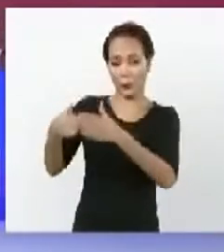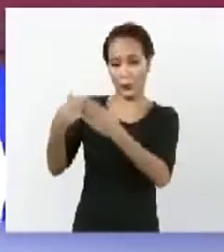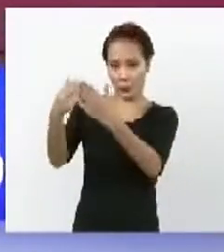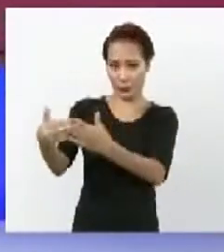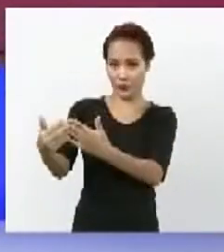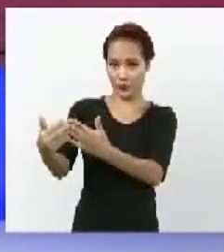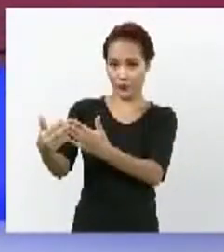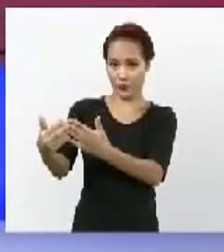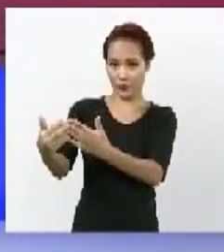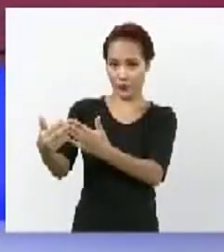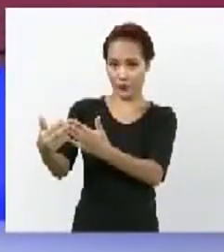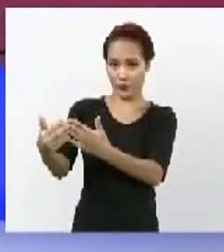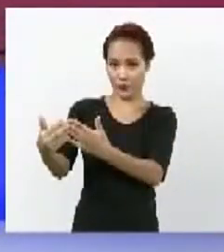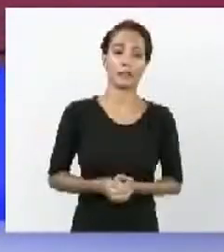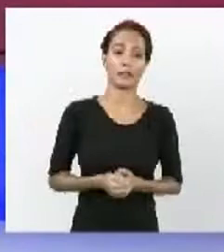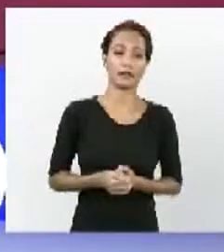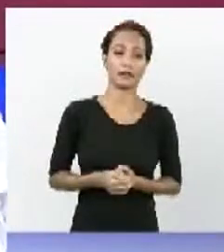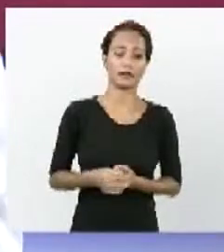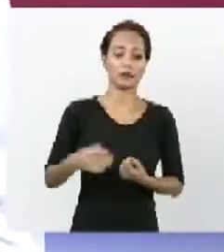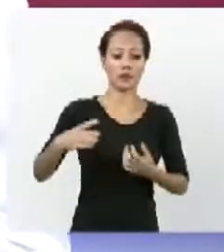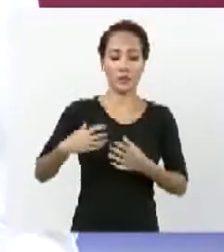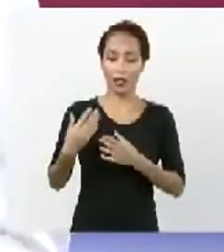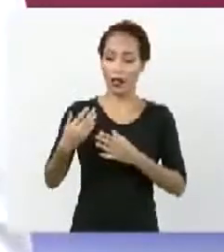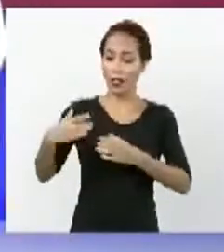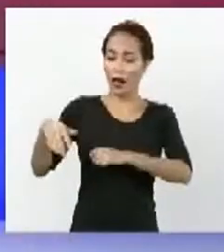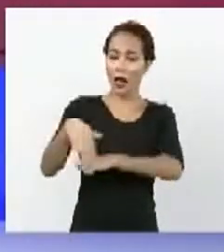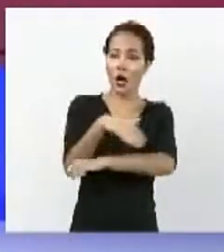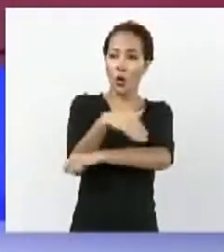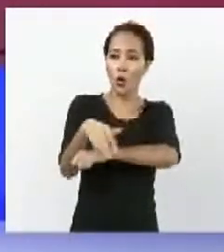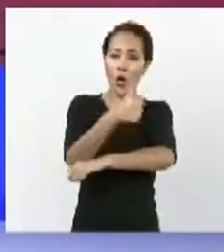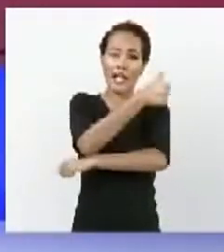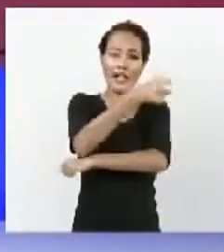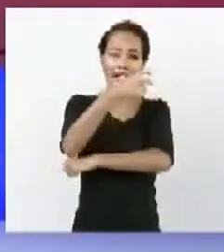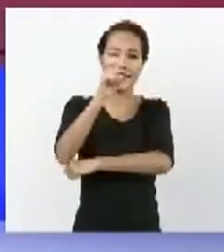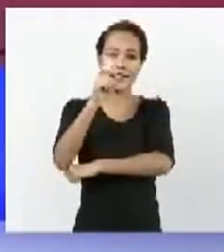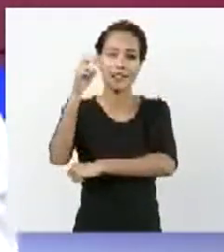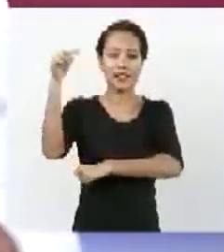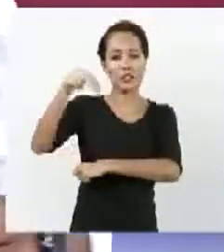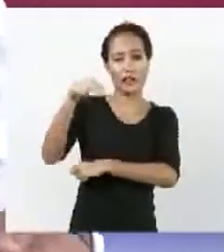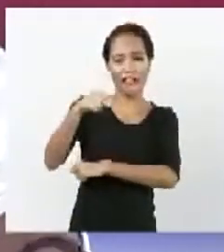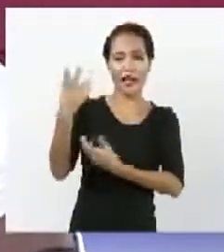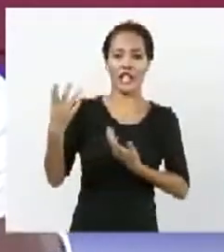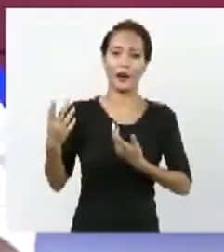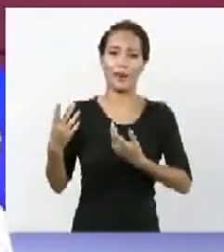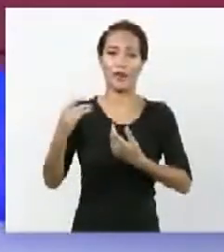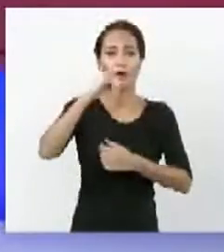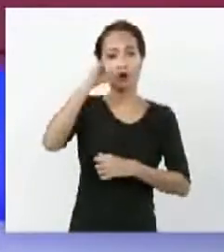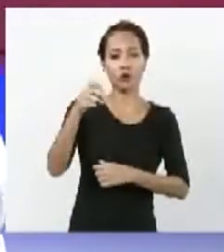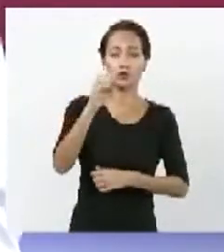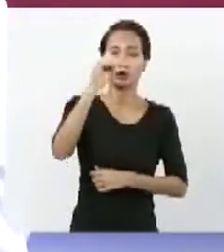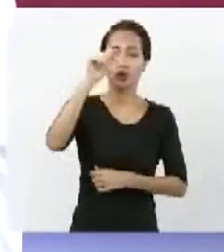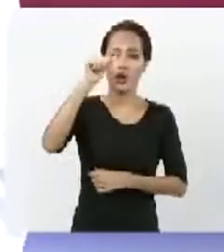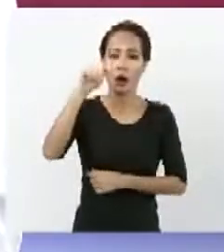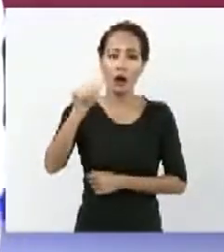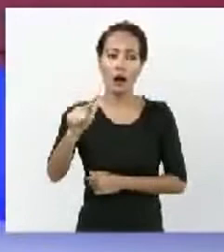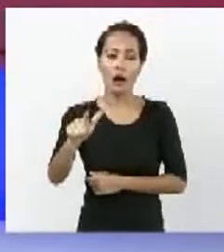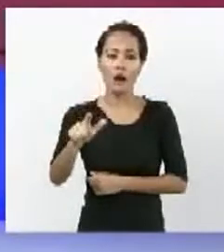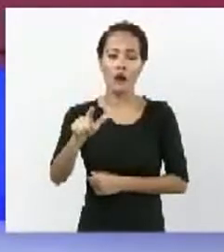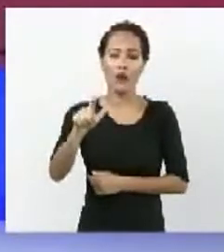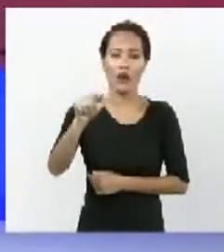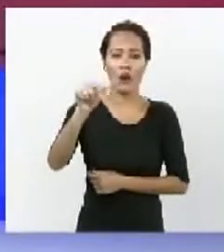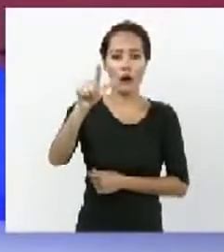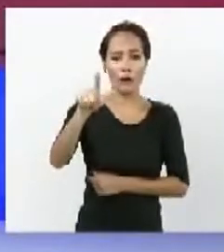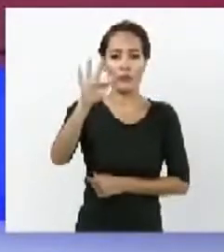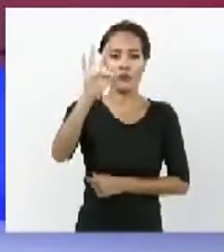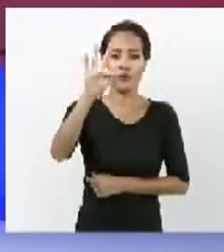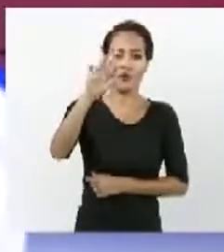pessoas que tem ao longo da 15 de novembro, que tem ao longo da João Alfredo, e na própria Presidente Vargas, que são pessoas que têm